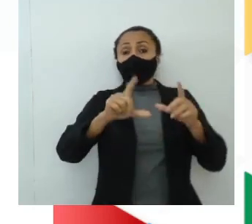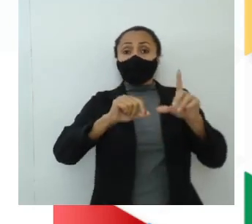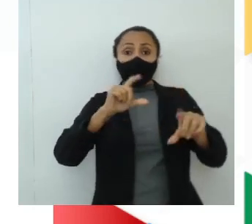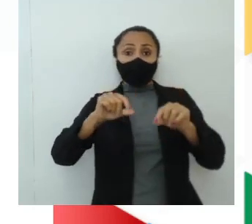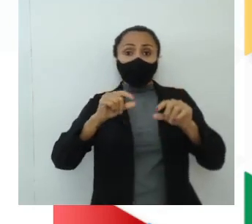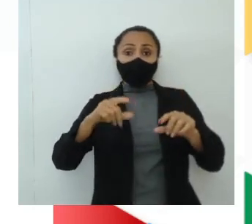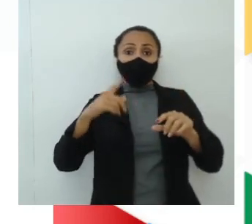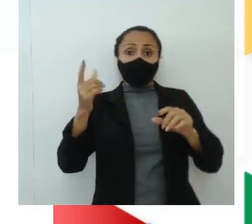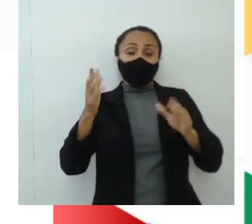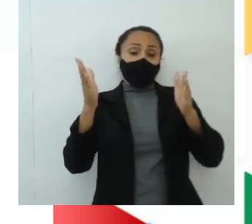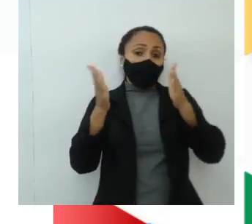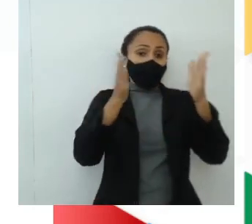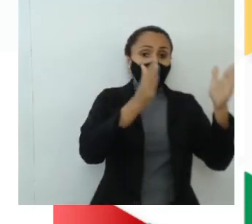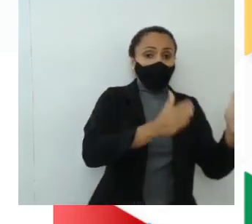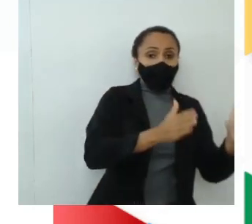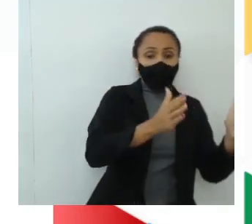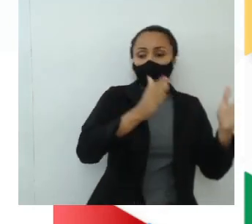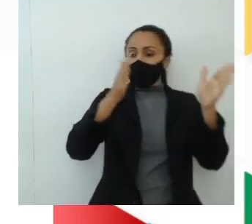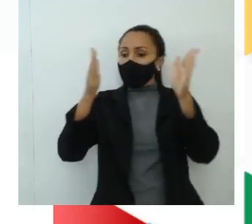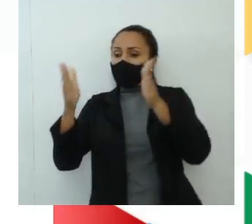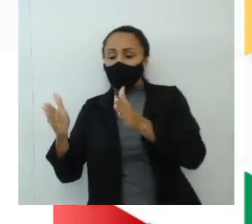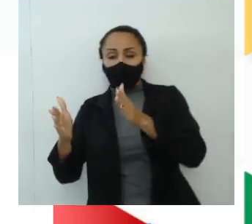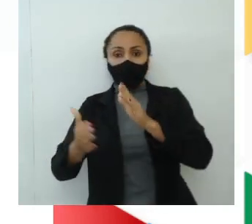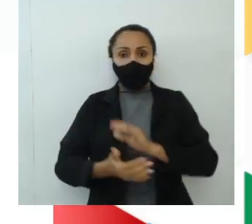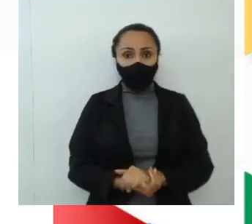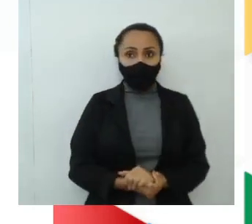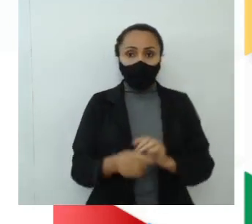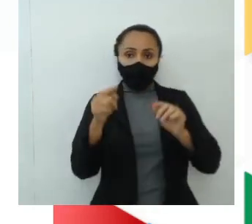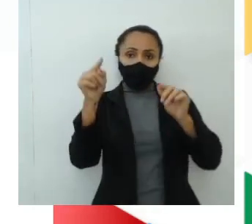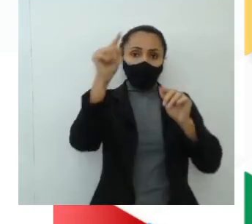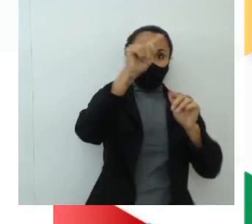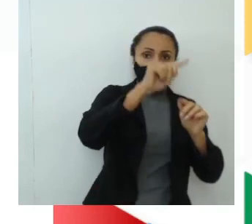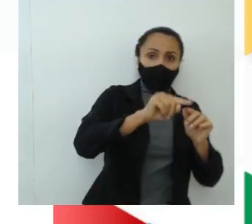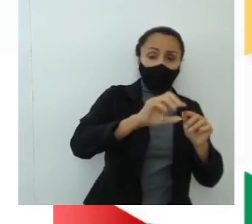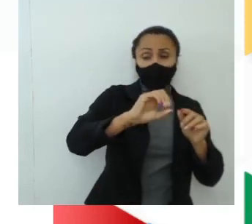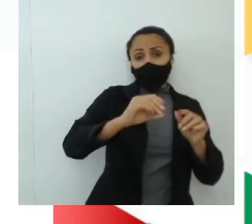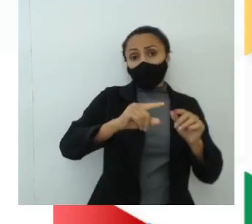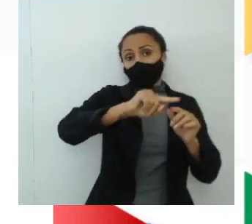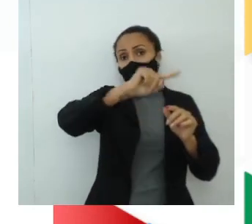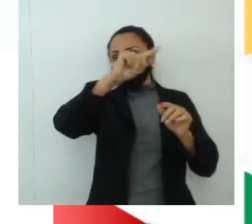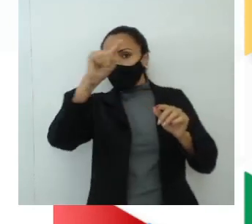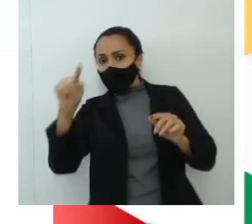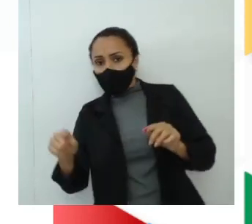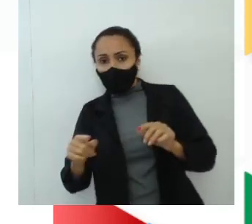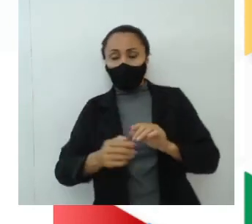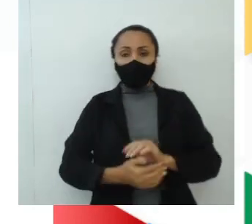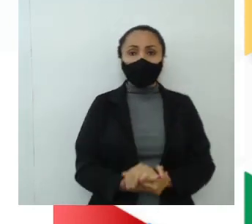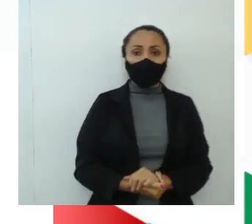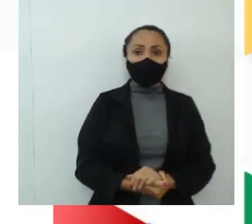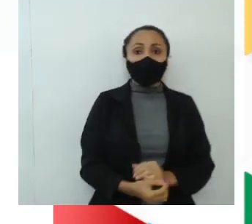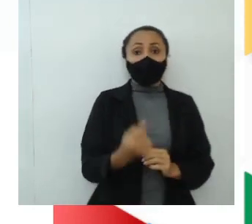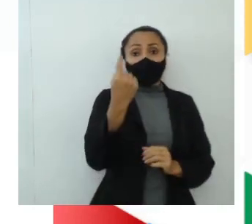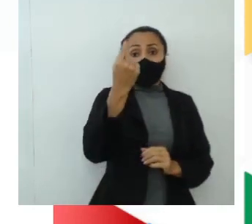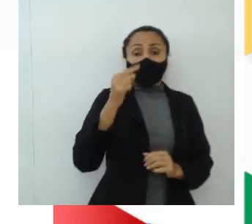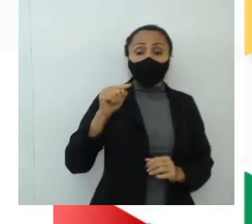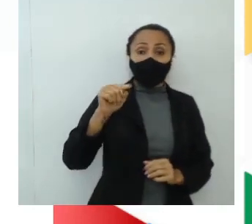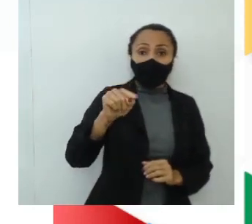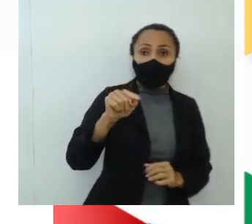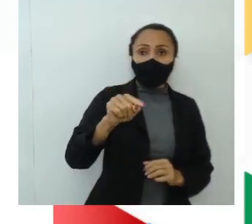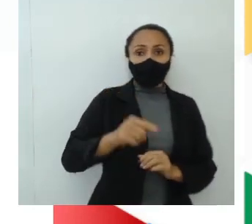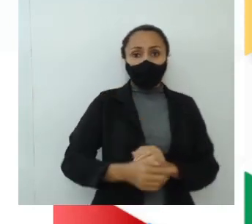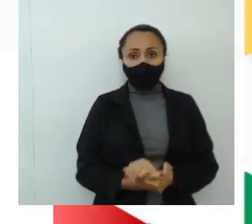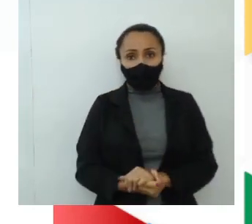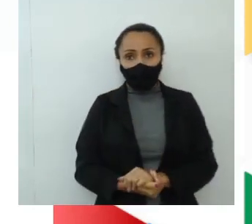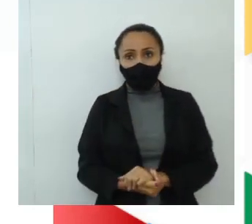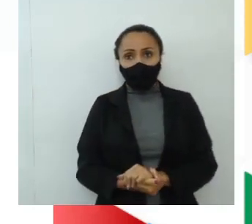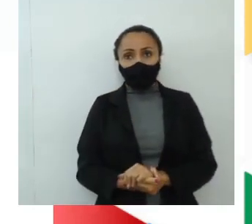da direita ou para a esquerda, horário ou anti-horário, tá? Em torno de um ponto, o qual chamamos